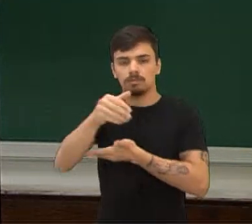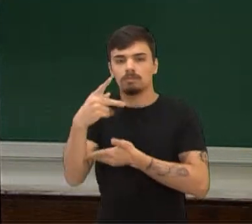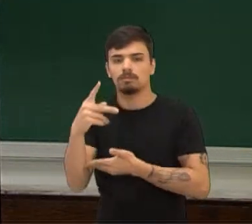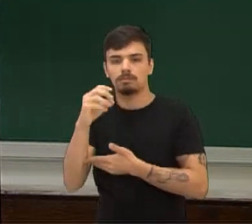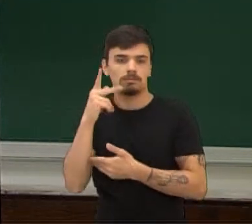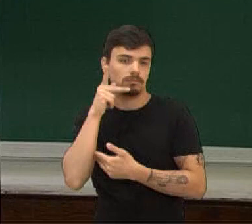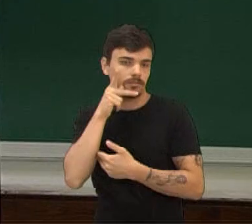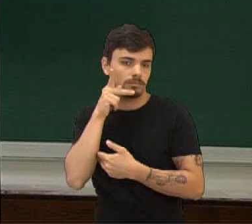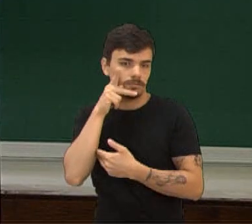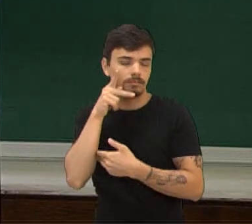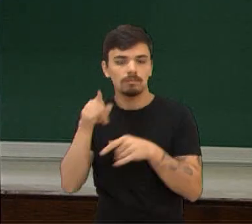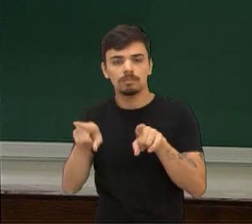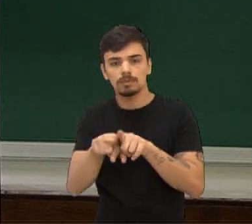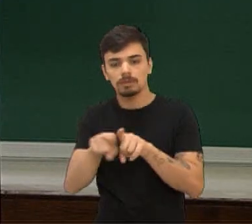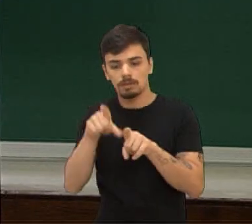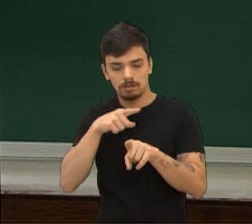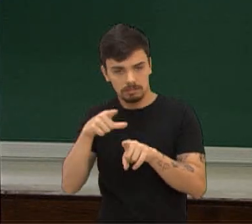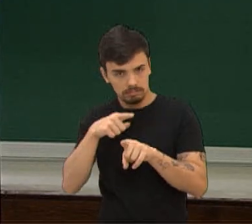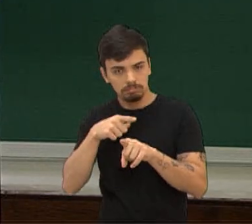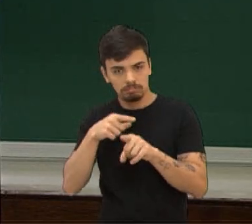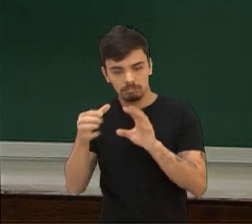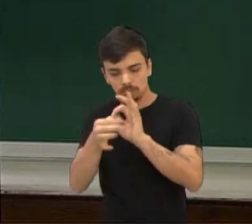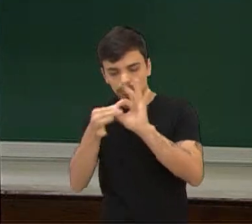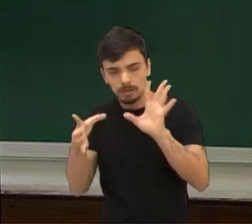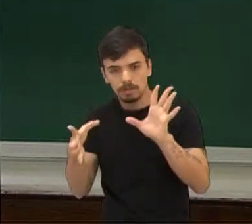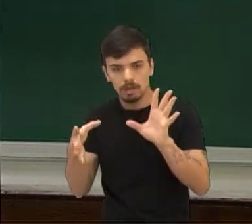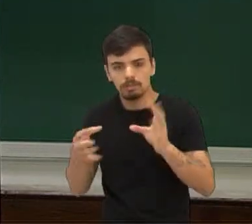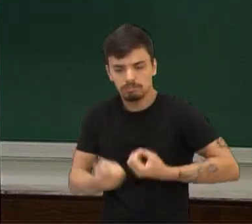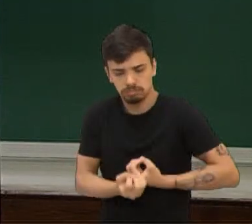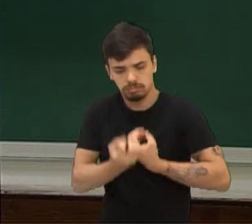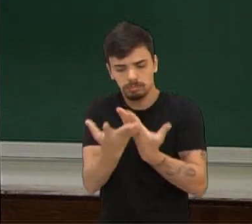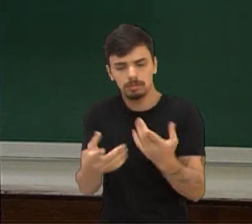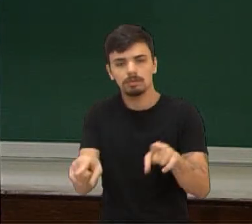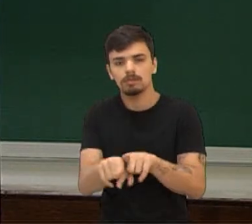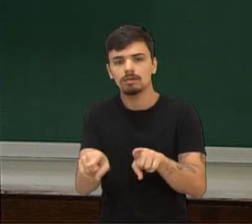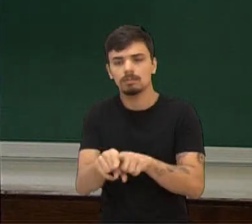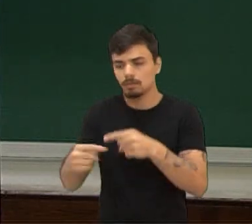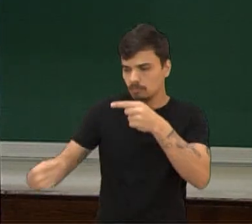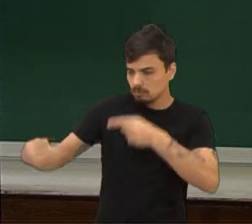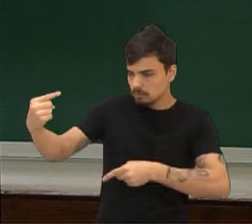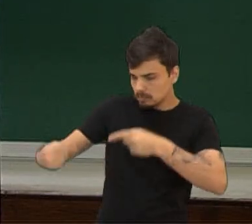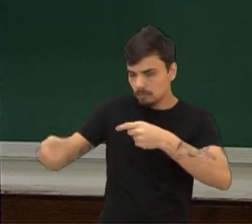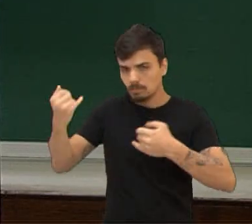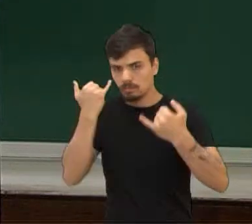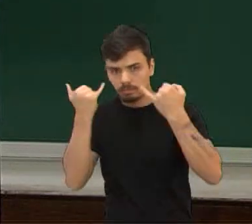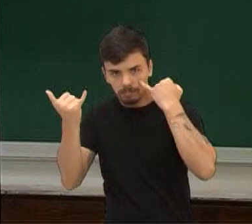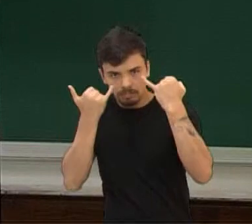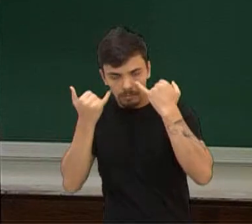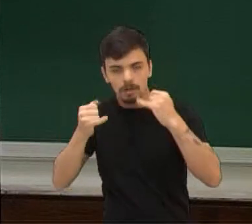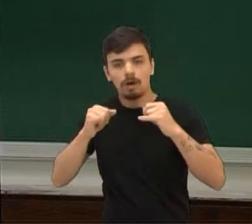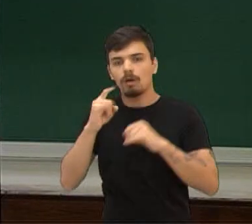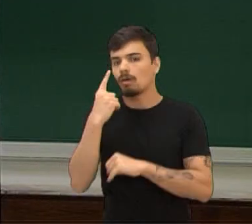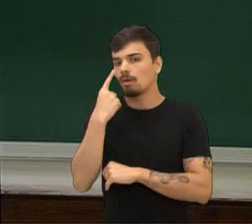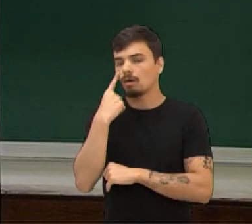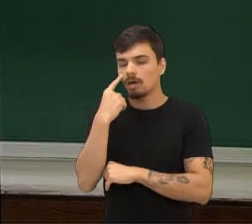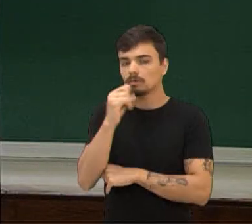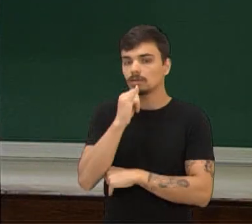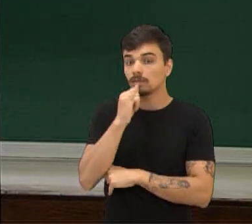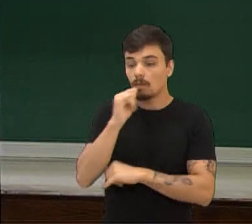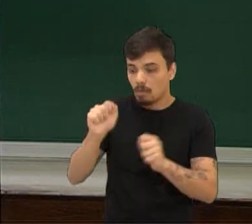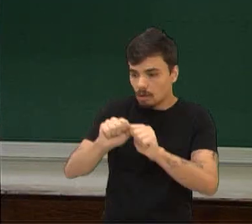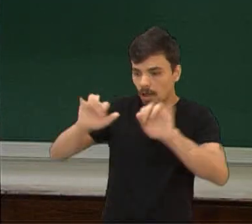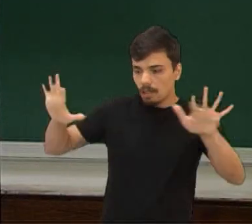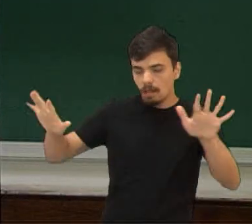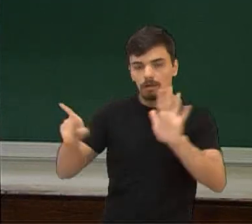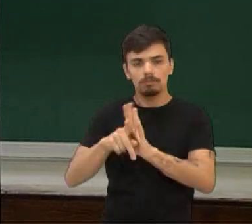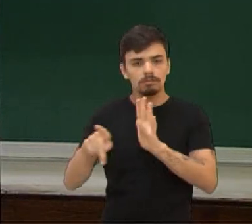ela exige liberdade de expressão, informação e debate público. O exemplo mais claro que a gente pode ter de um